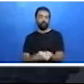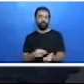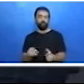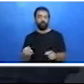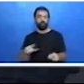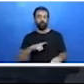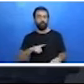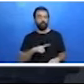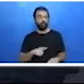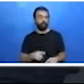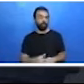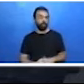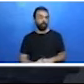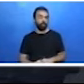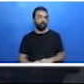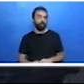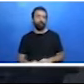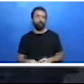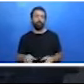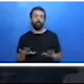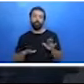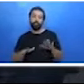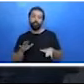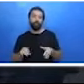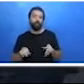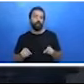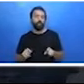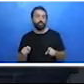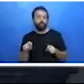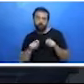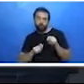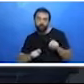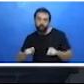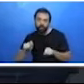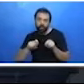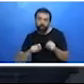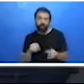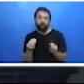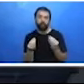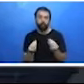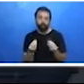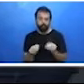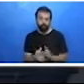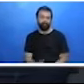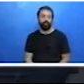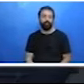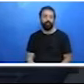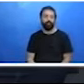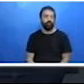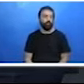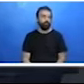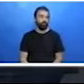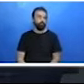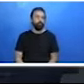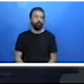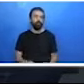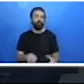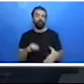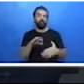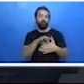pelo modo como elas são organizadas nos versos. Como você ouviu e leu os poemas de